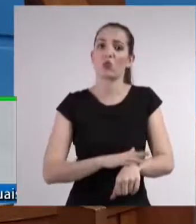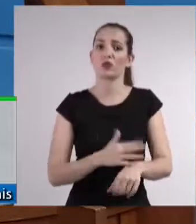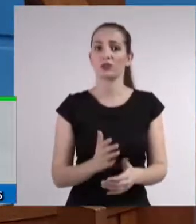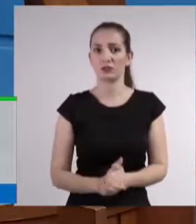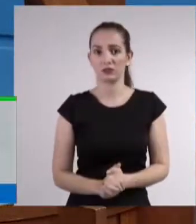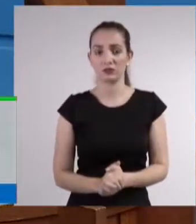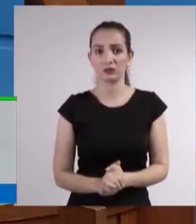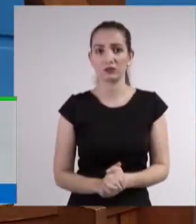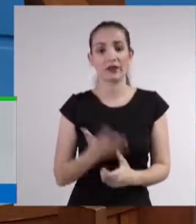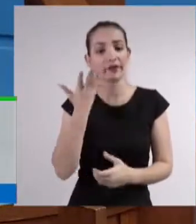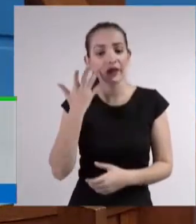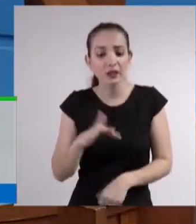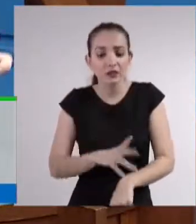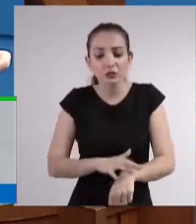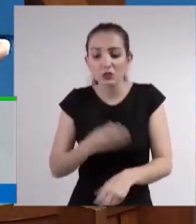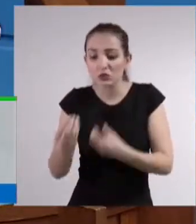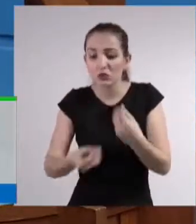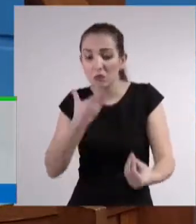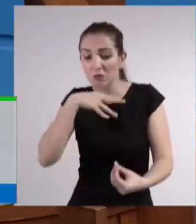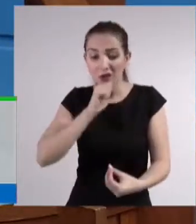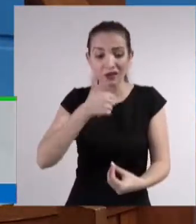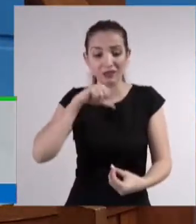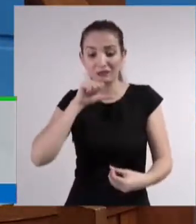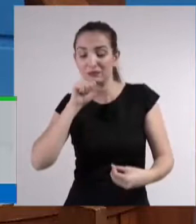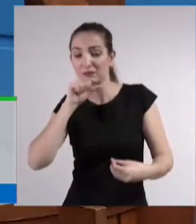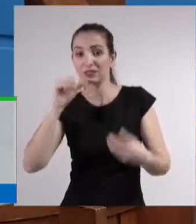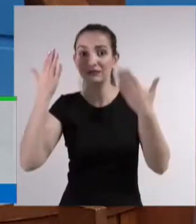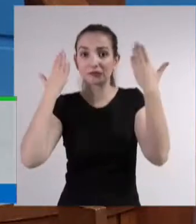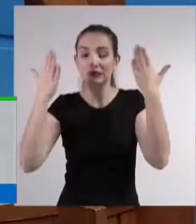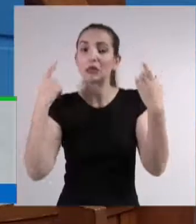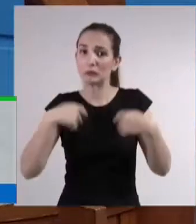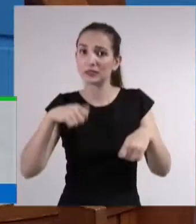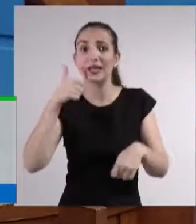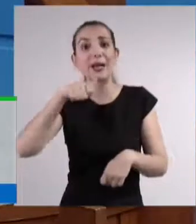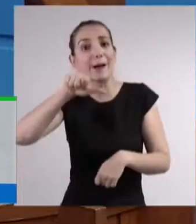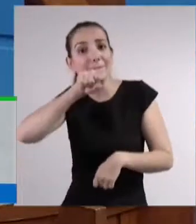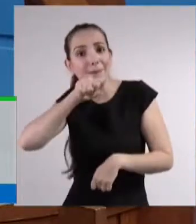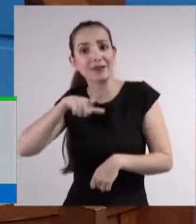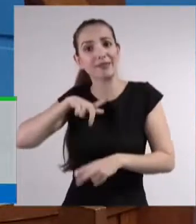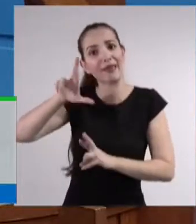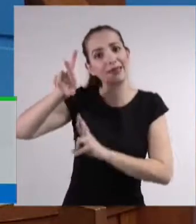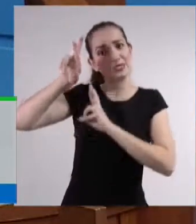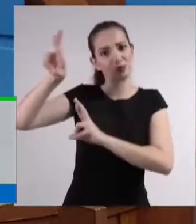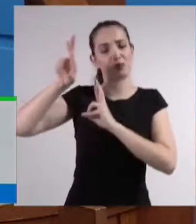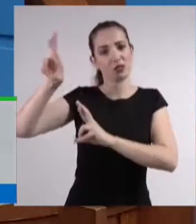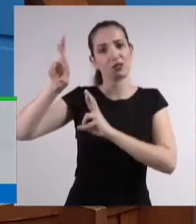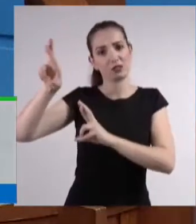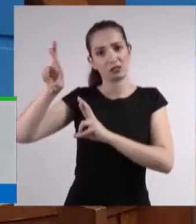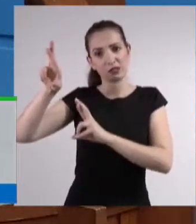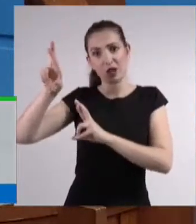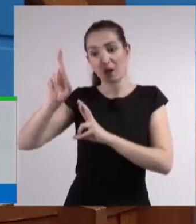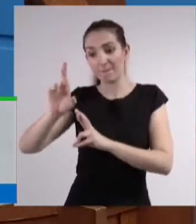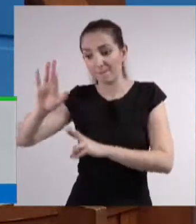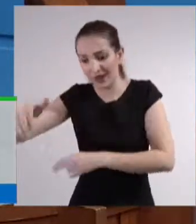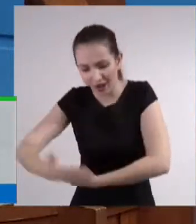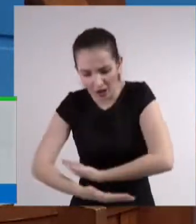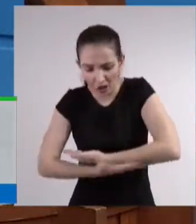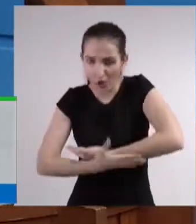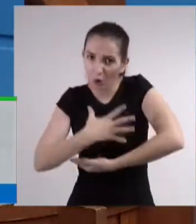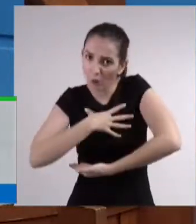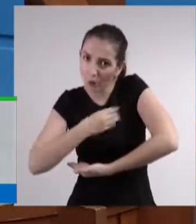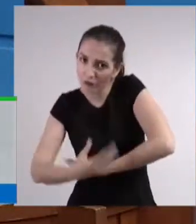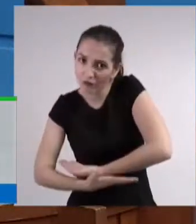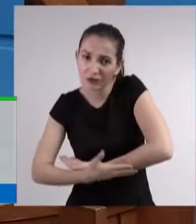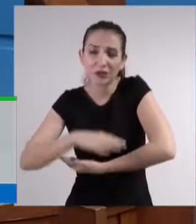Eu fiz para que as mães pudessem ter esperança de levar o seu filho com febre,